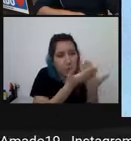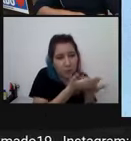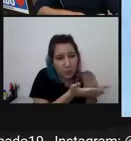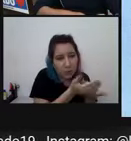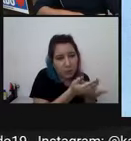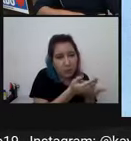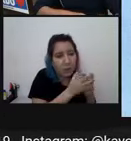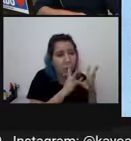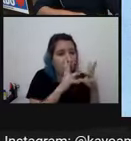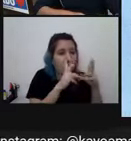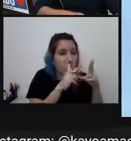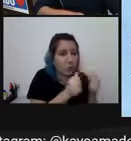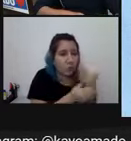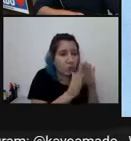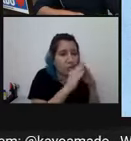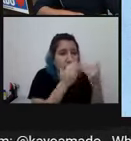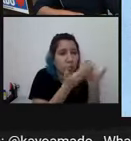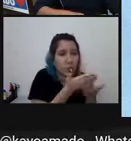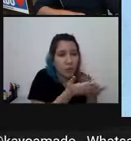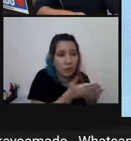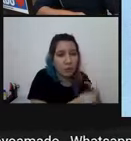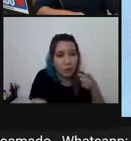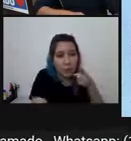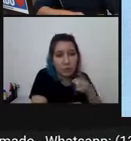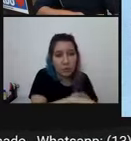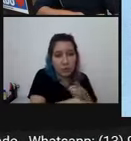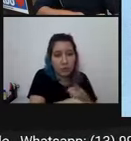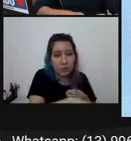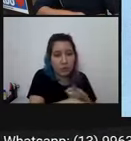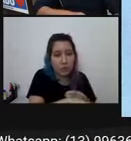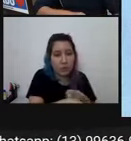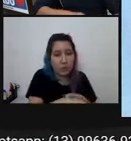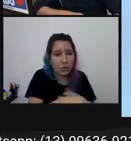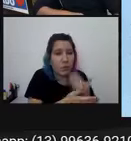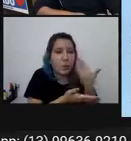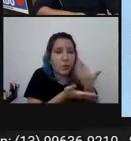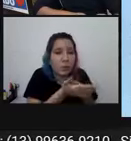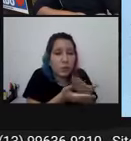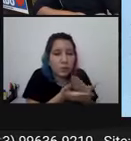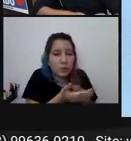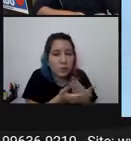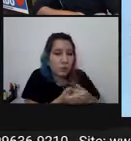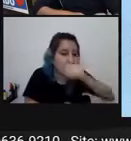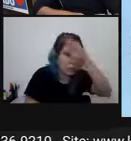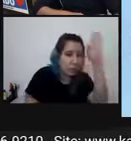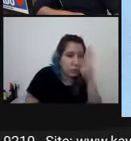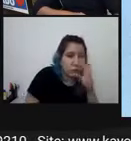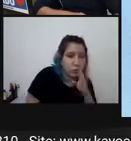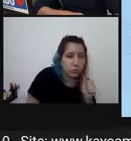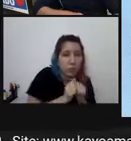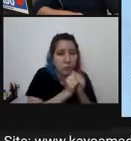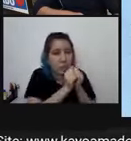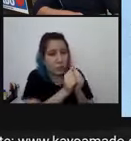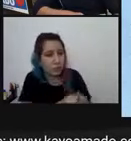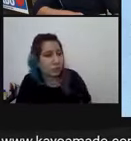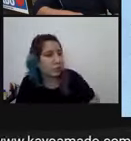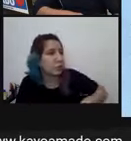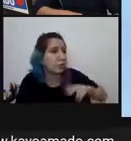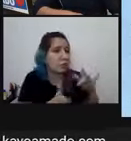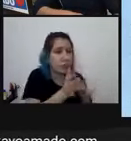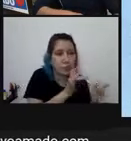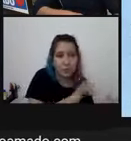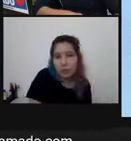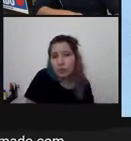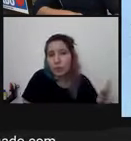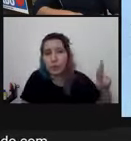toda escola, em determinado momento, ela estuda sobre a colonização brasileira, sobre a Companhia de Jesus, João Ramalho,